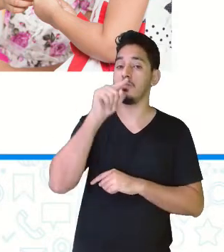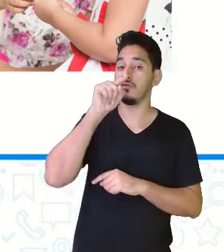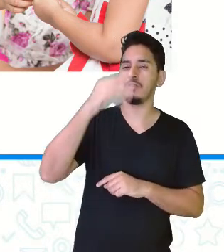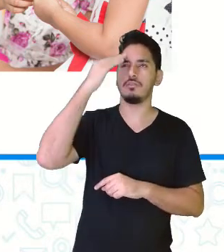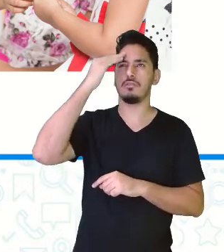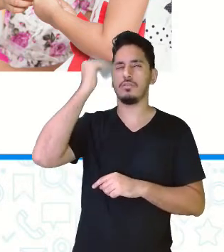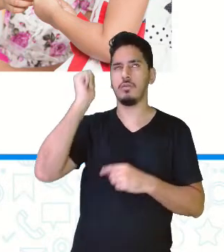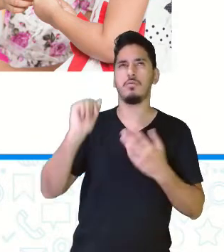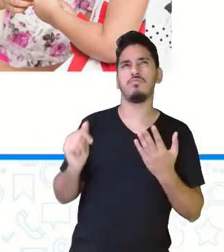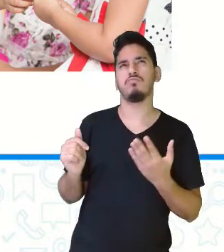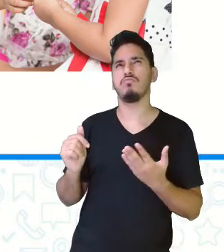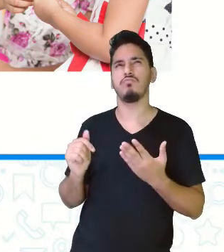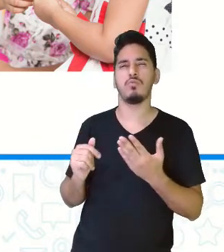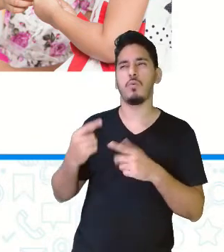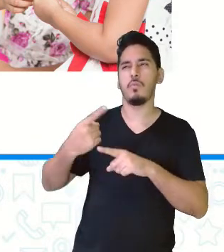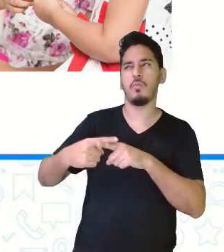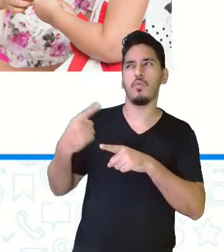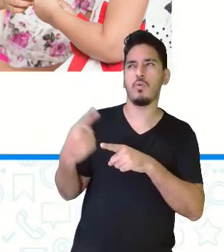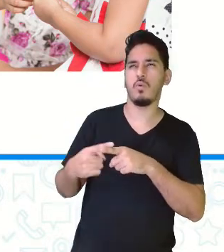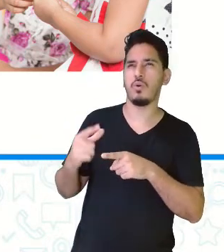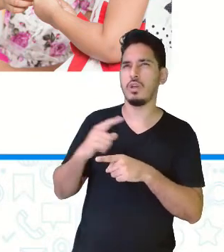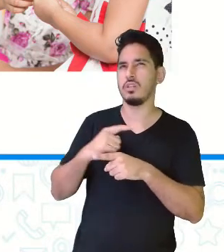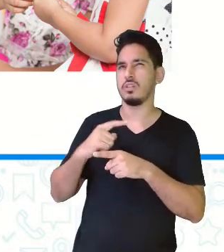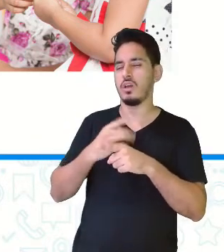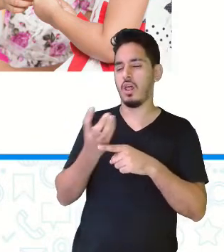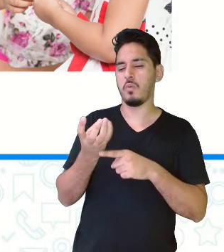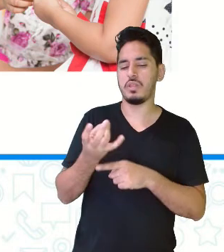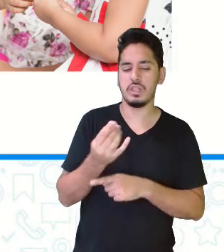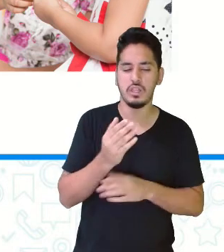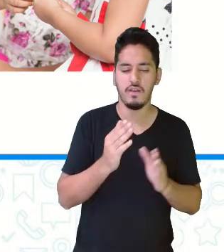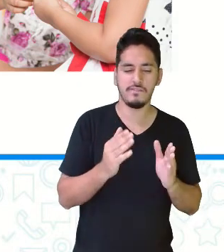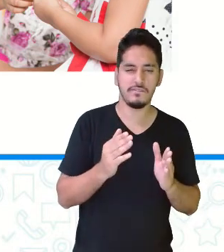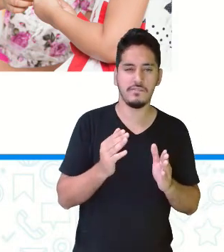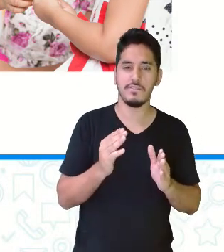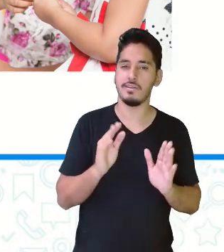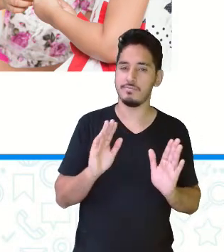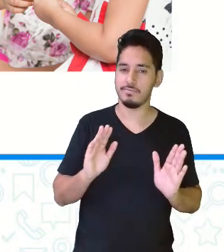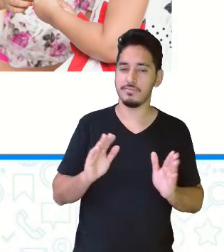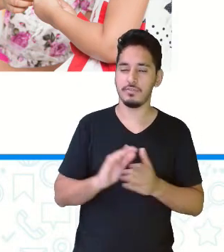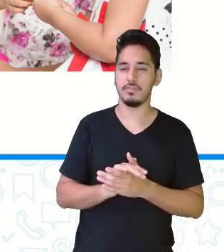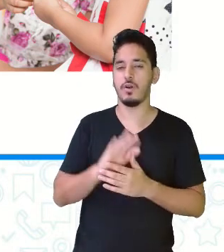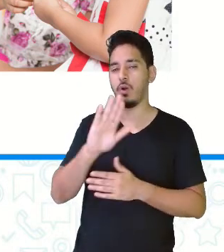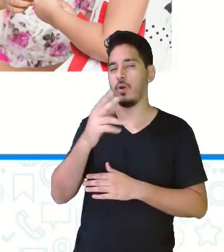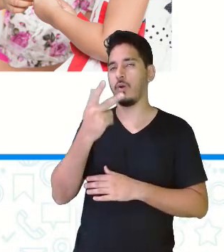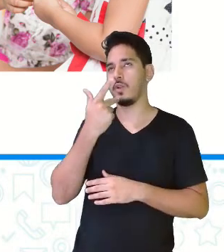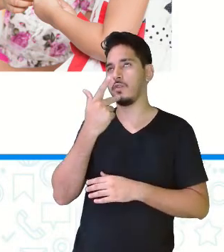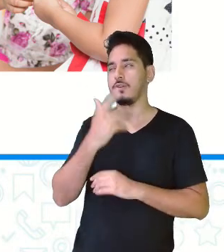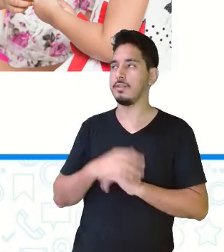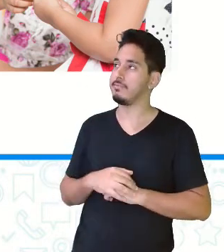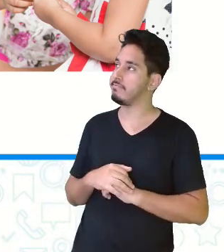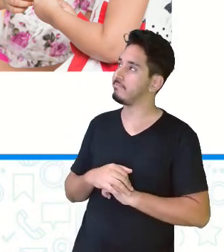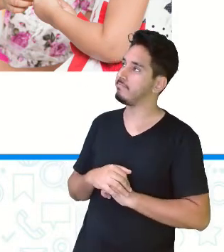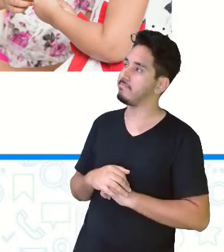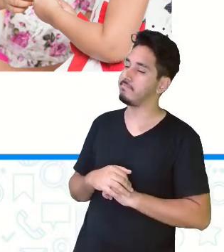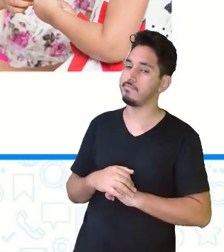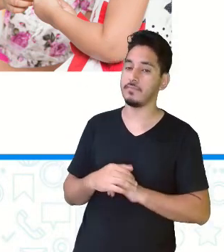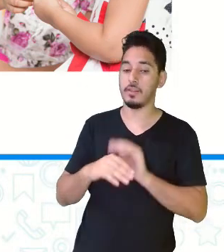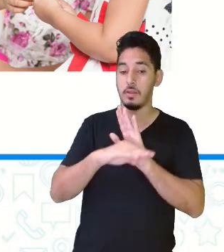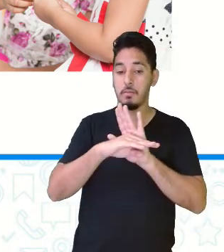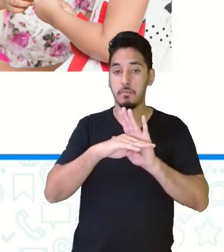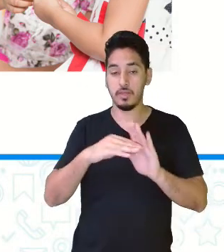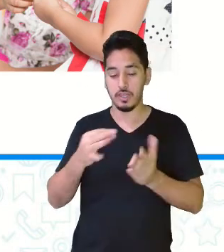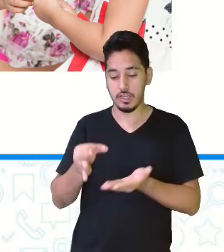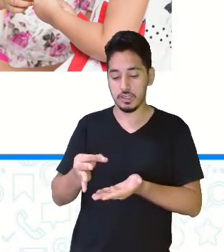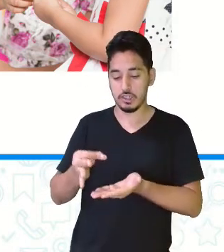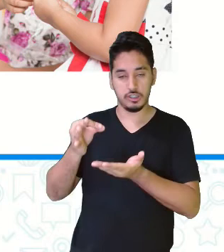vocês saibam o porquê tem aquela quantidade, certo? Quando ele diz assim, por exemplo, meia xícara, é